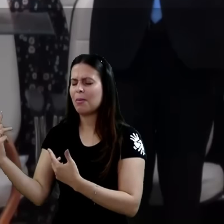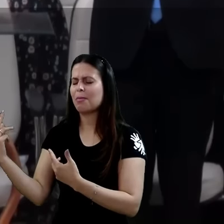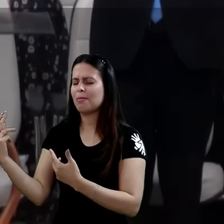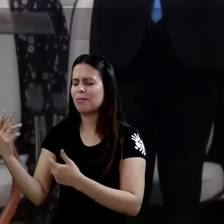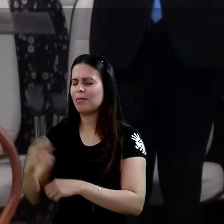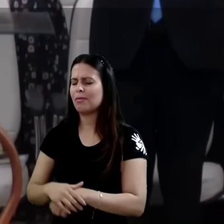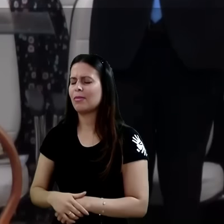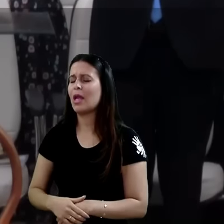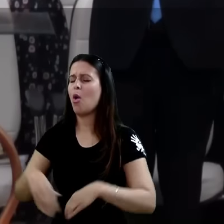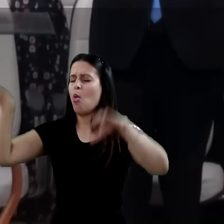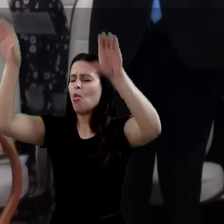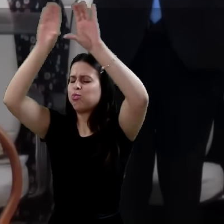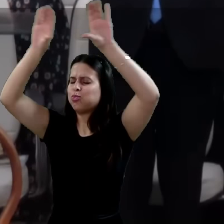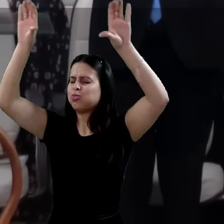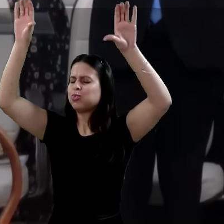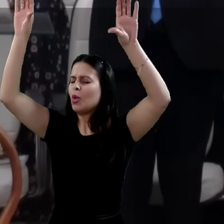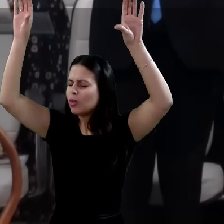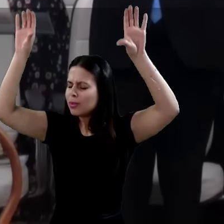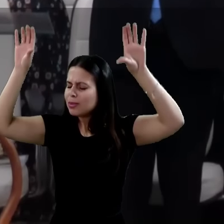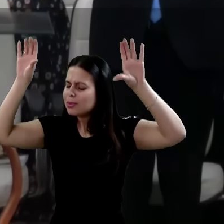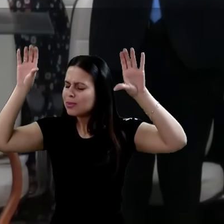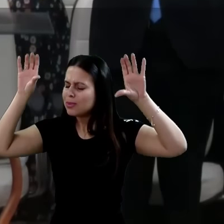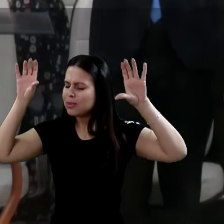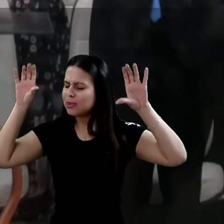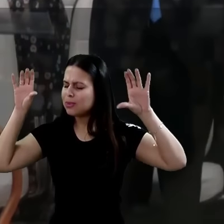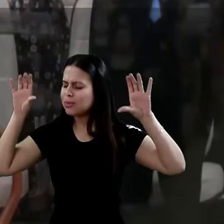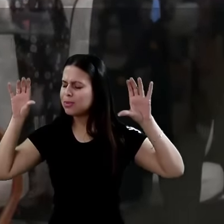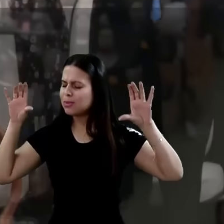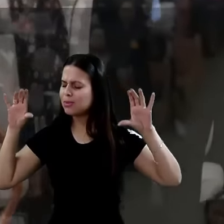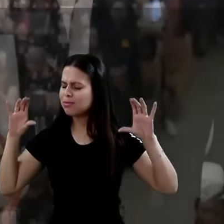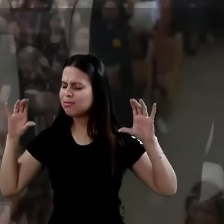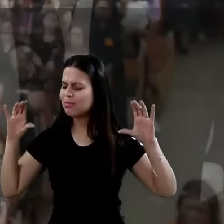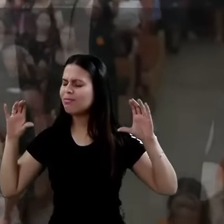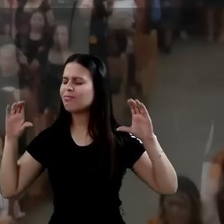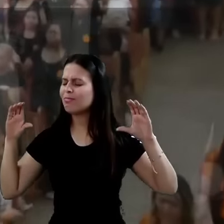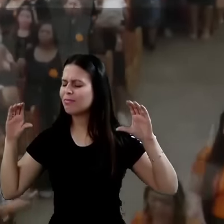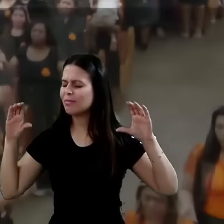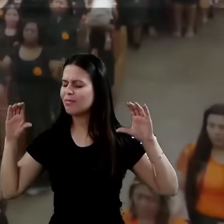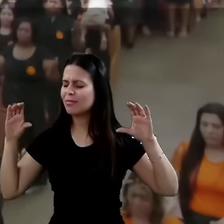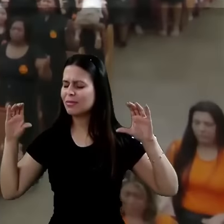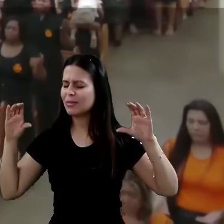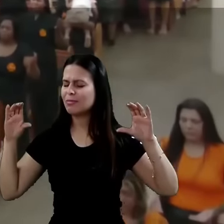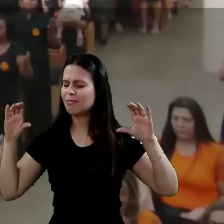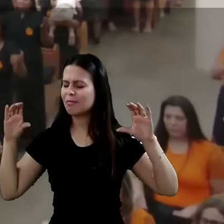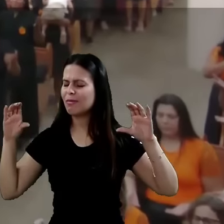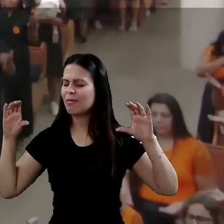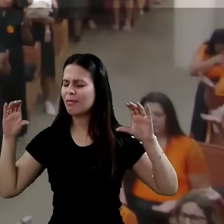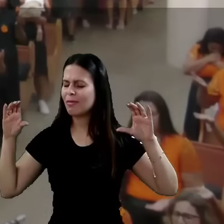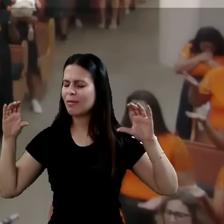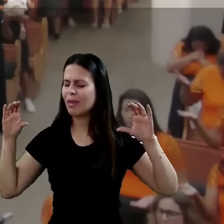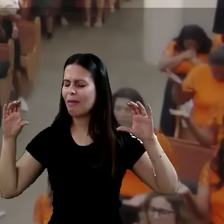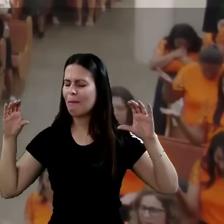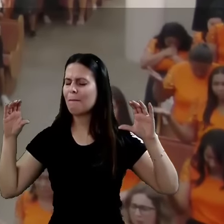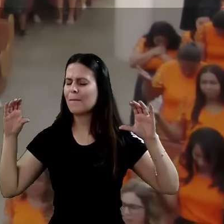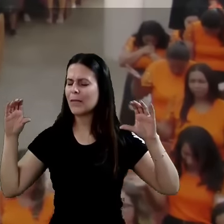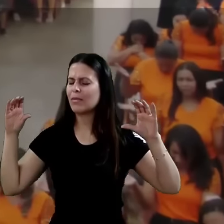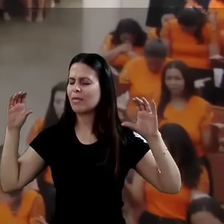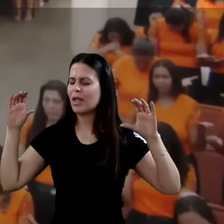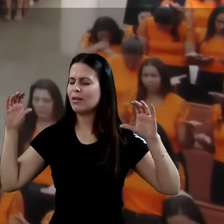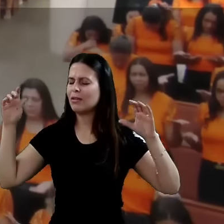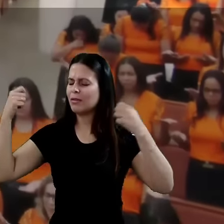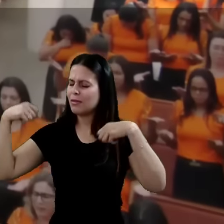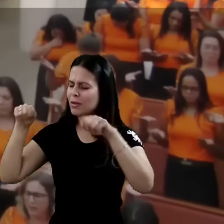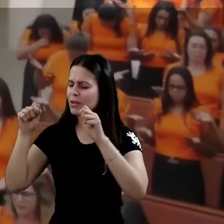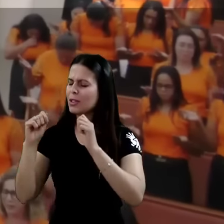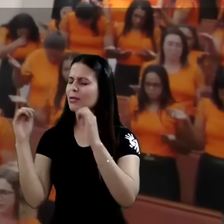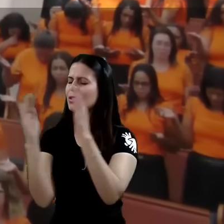o céu sobre nós aqui L que anda o Senhor Deus está dando estratégias